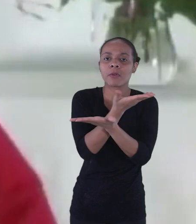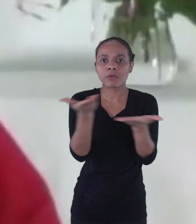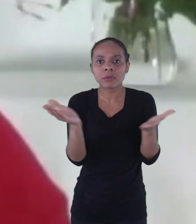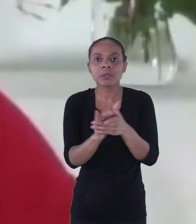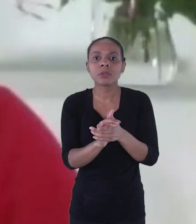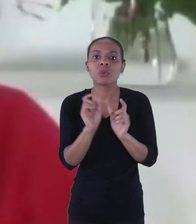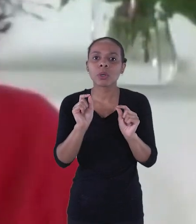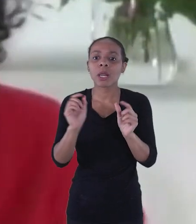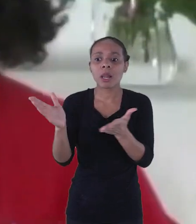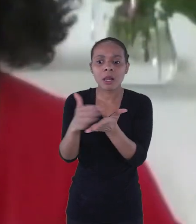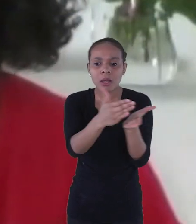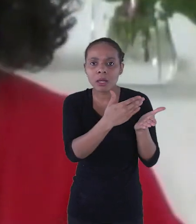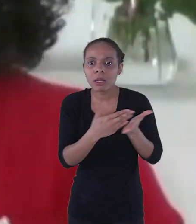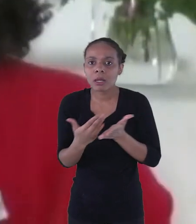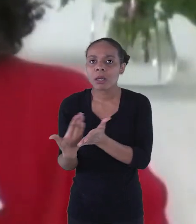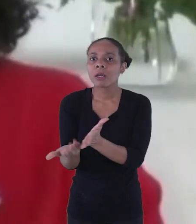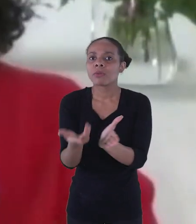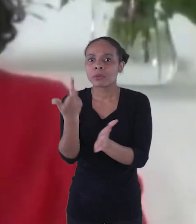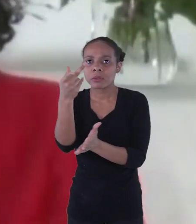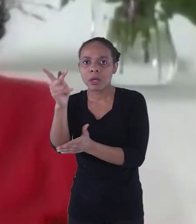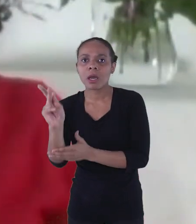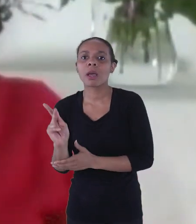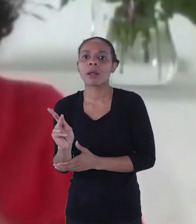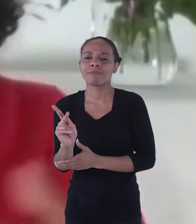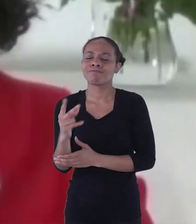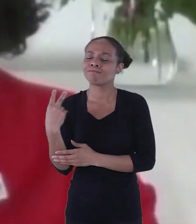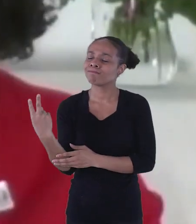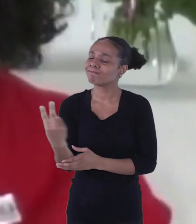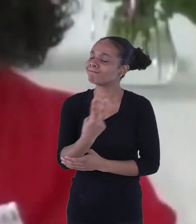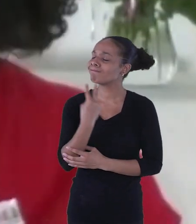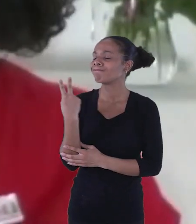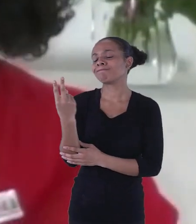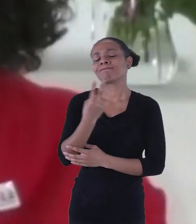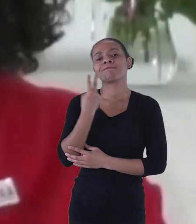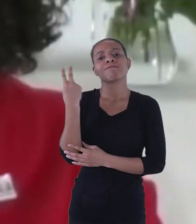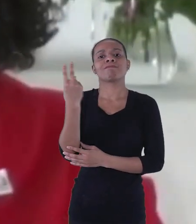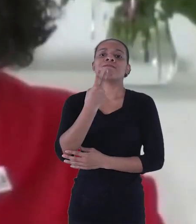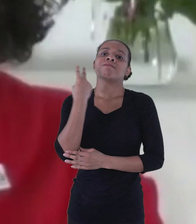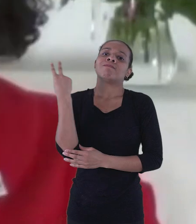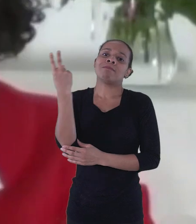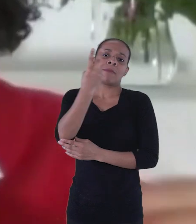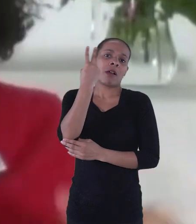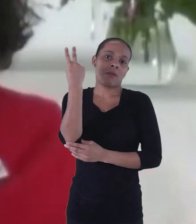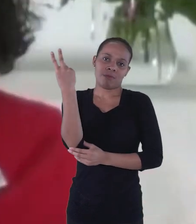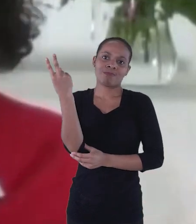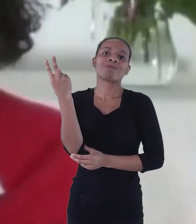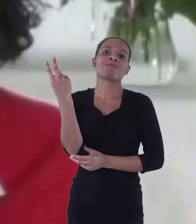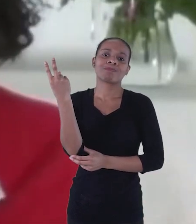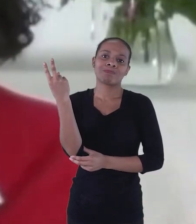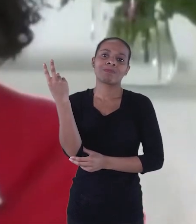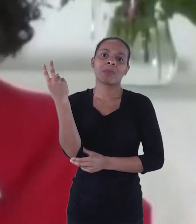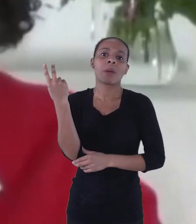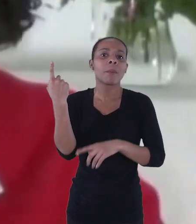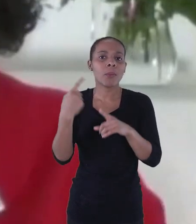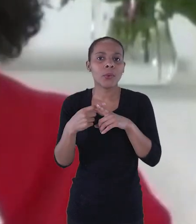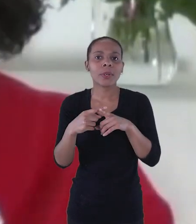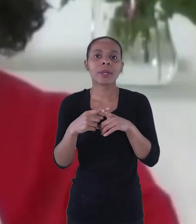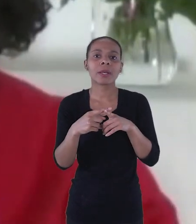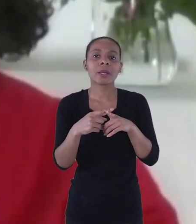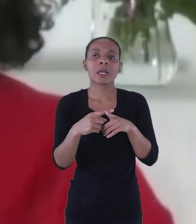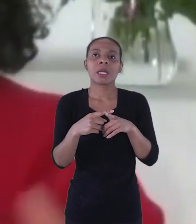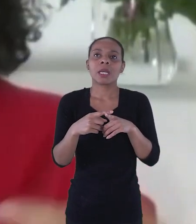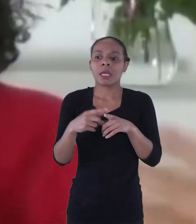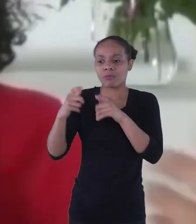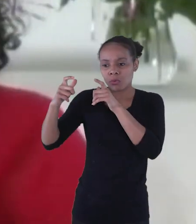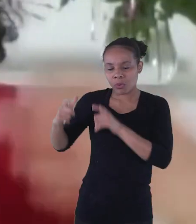no Alto Paranaíba e reconhecida, tem um valor muito mais singular por ser ela daqui, do